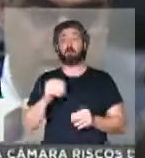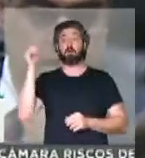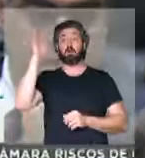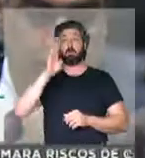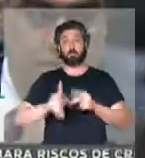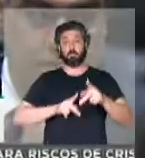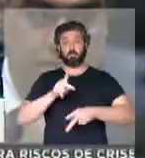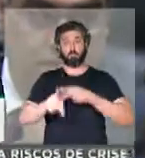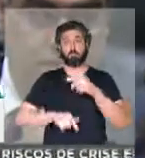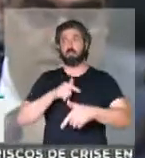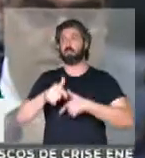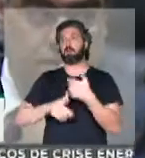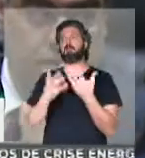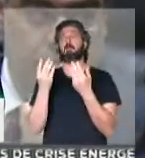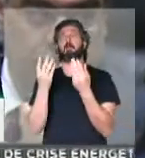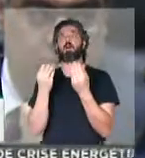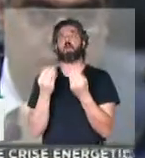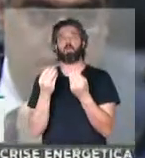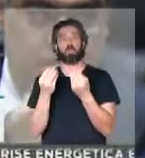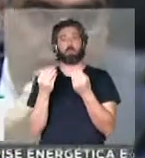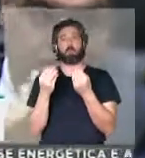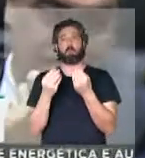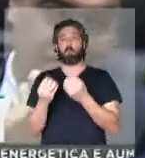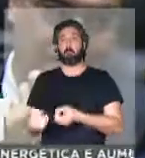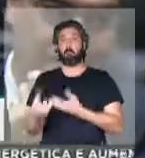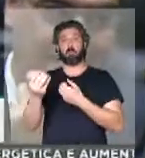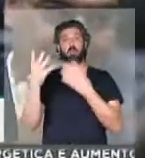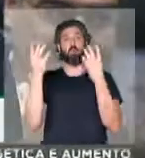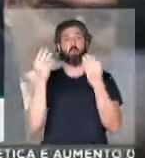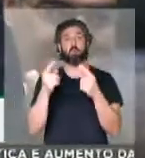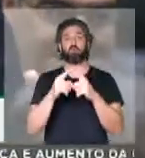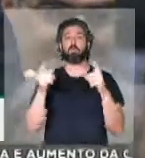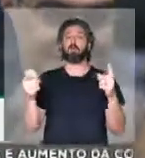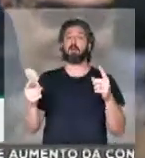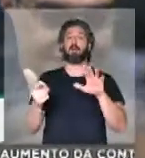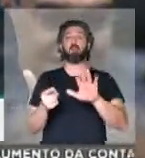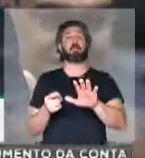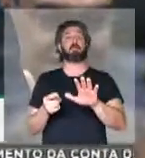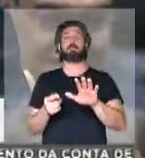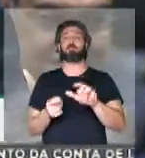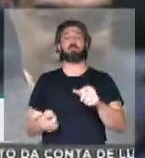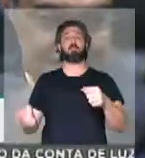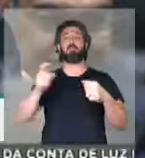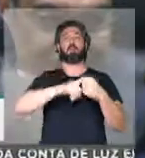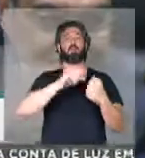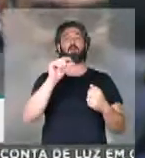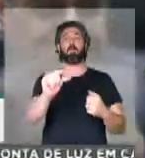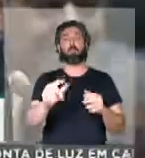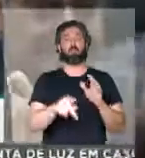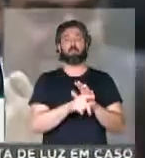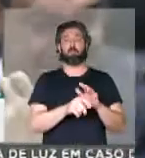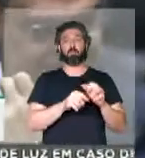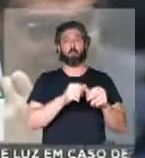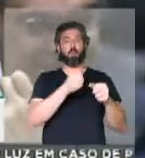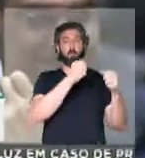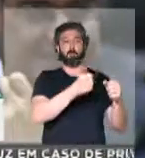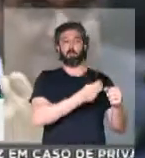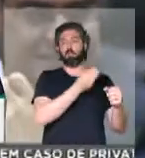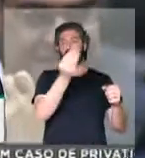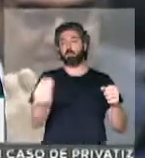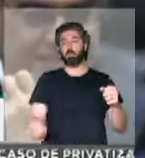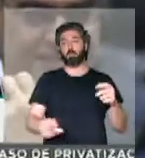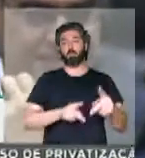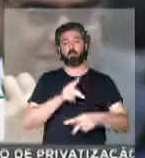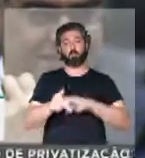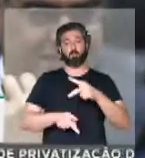que o brasileiro trabalha muito, o brasileiro produz muito, mas tem pouca devolução dos poderes constituídos a